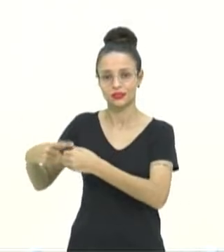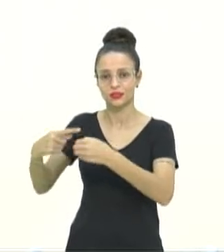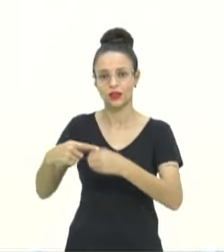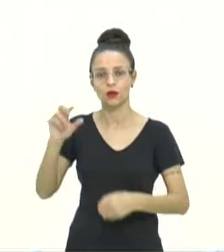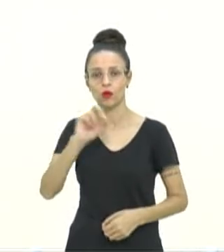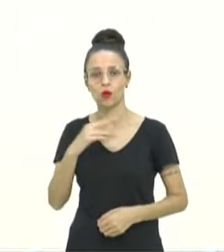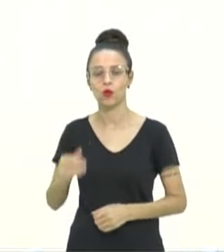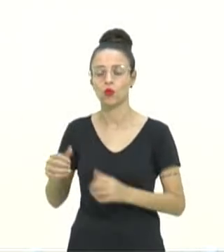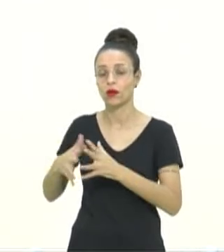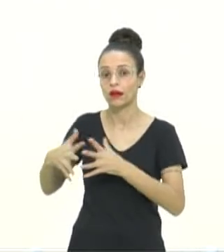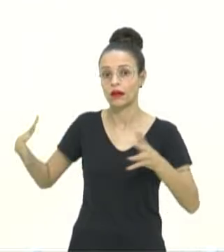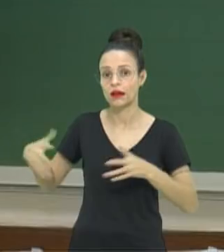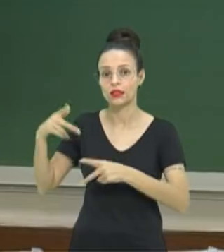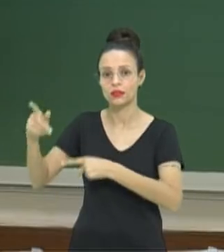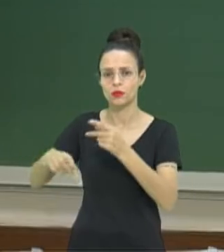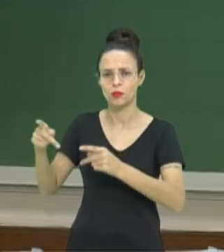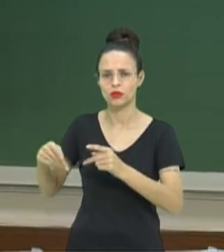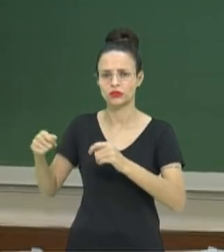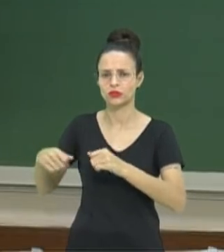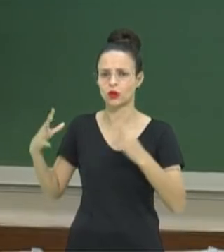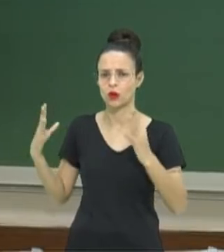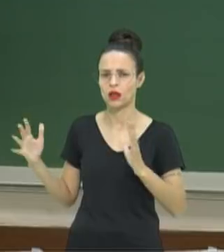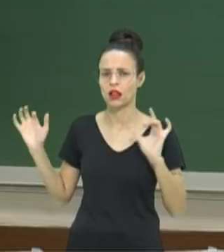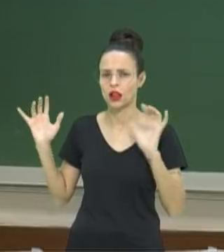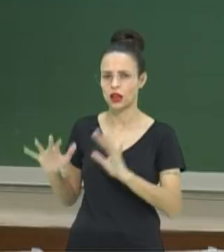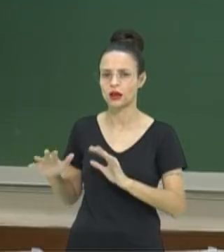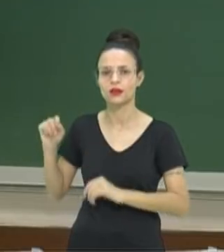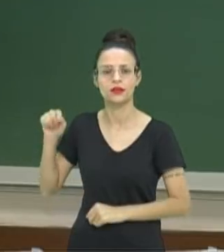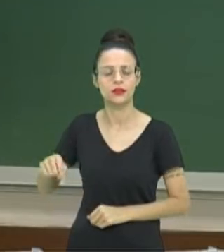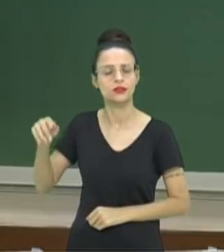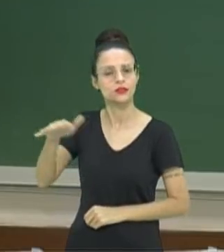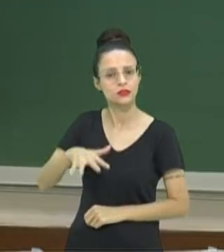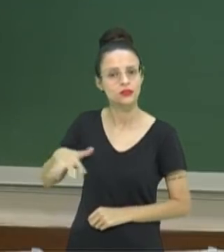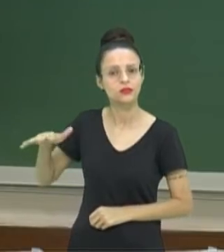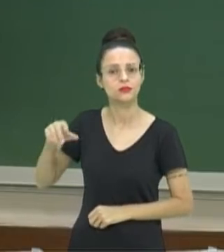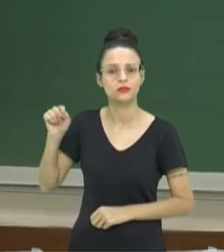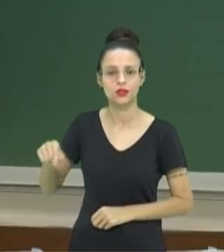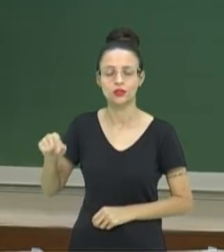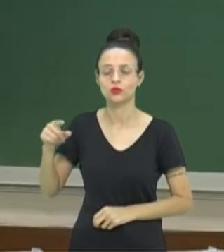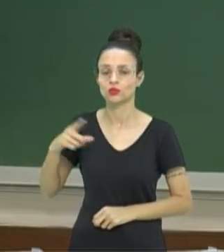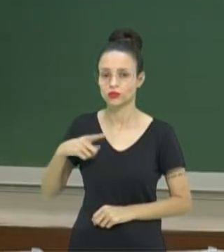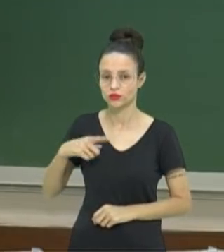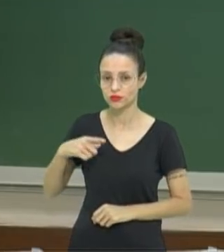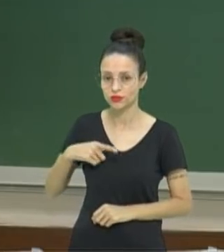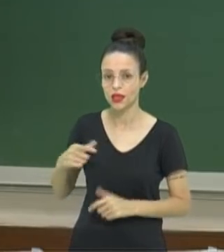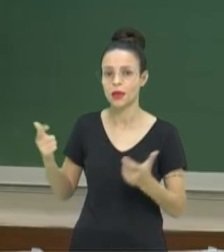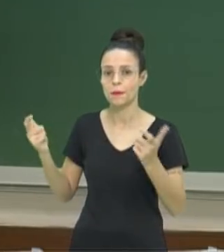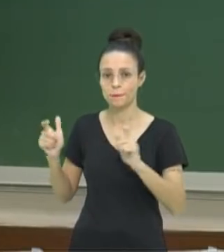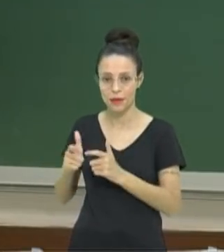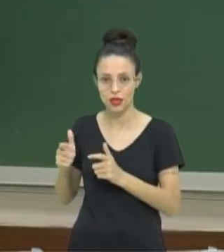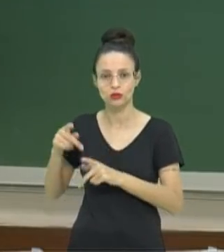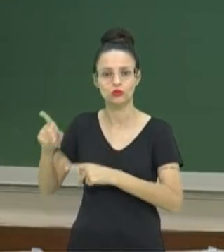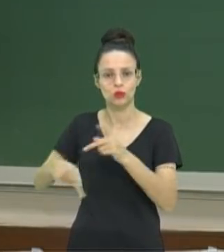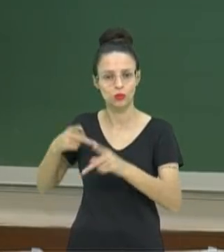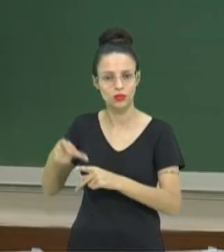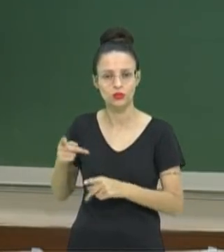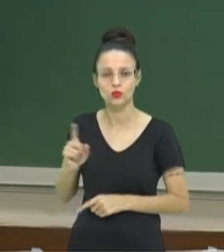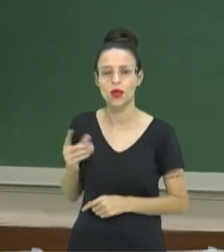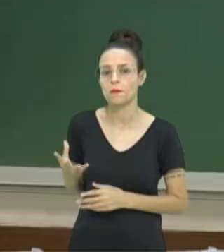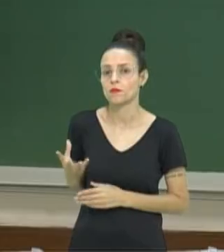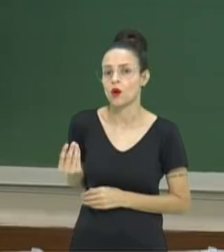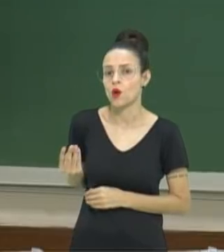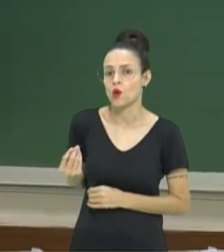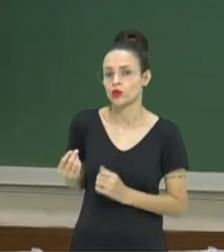por grandes concentrações de população. Então, nós chamamos esse espaço que tem uma concentração menor de população, que não tem